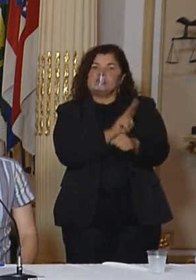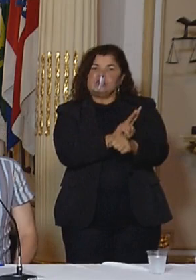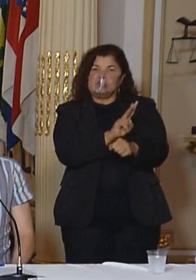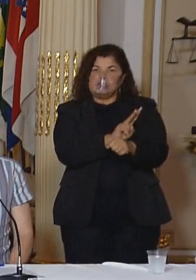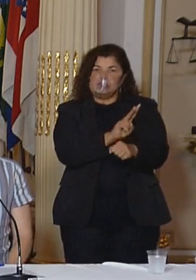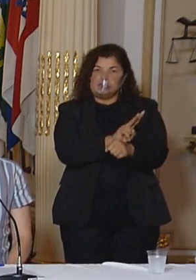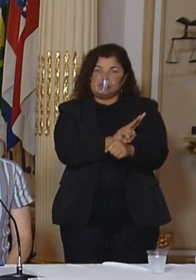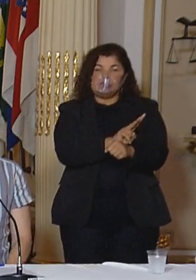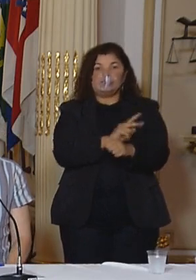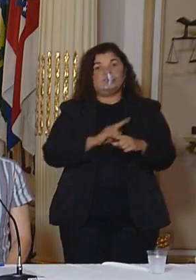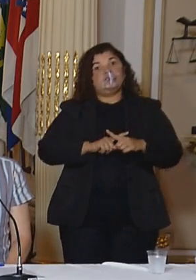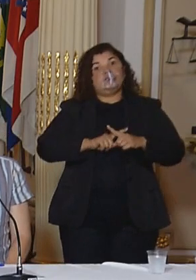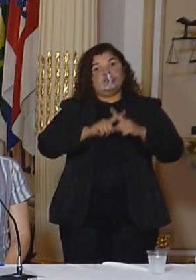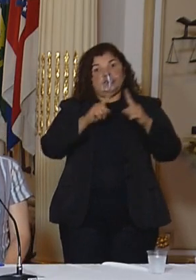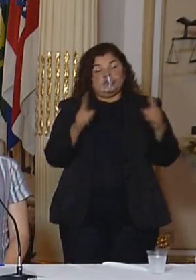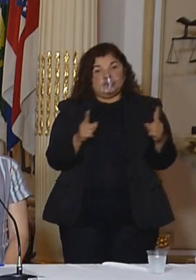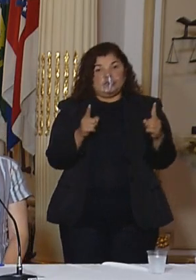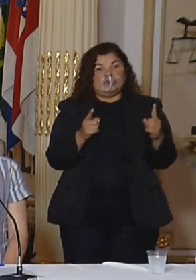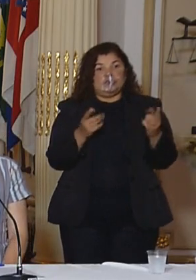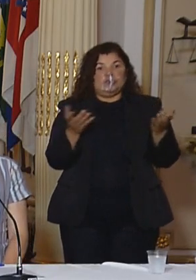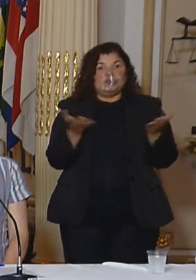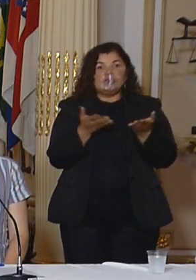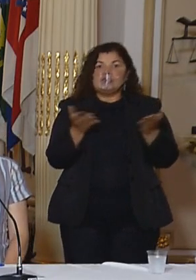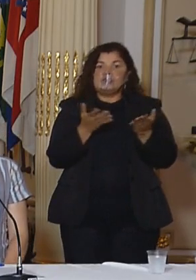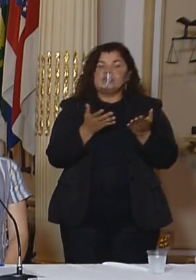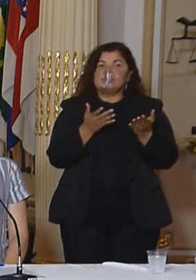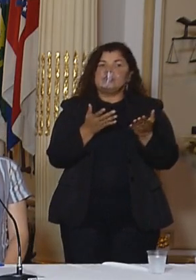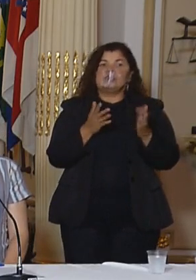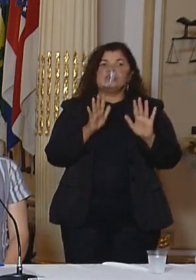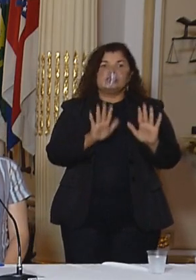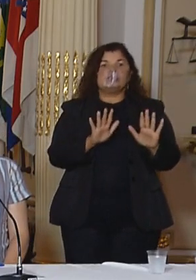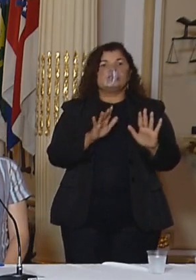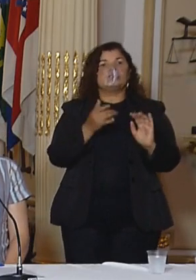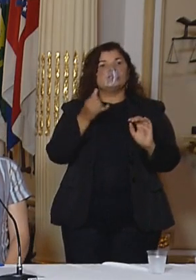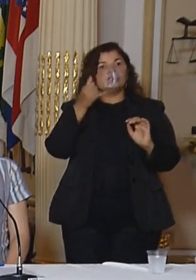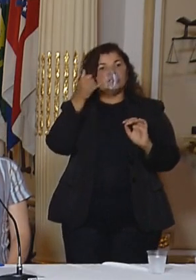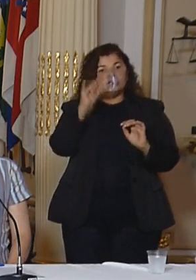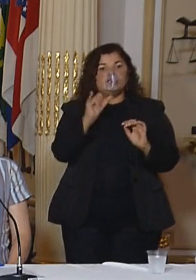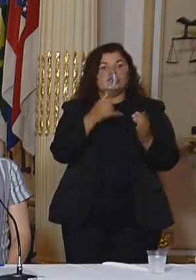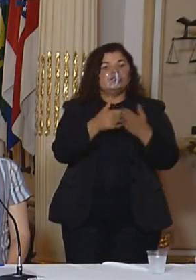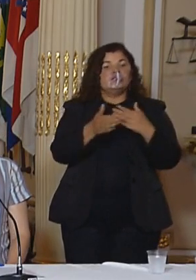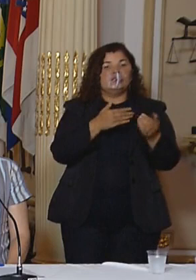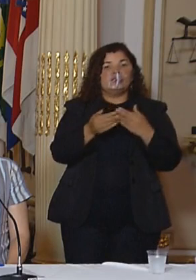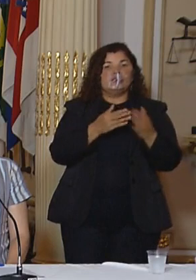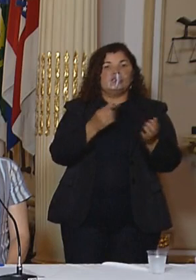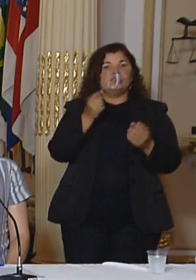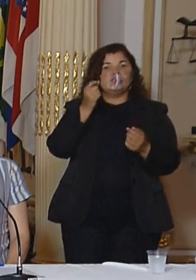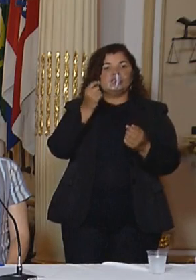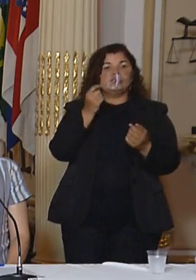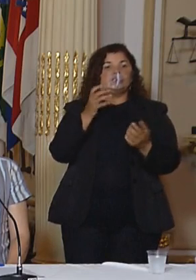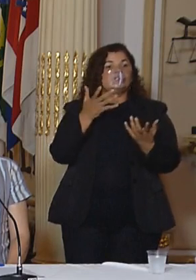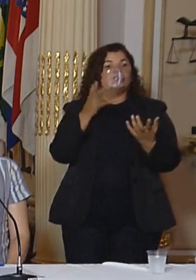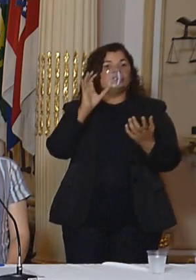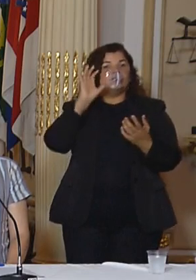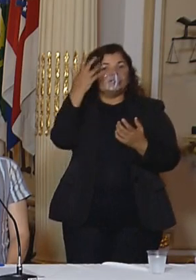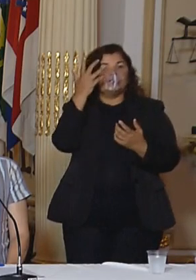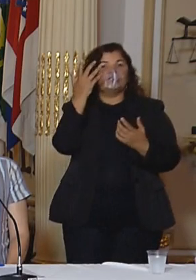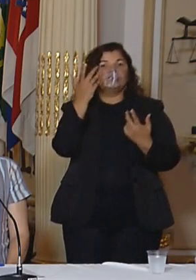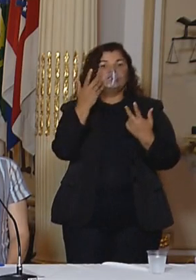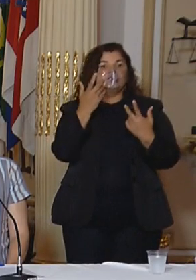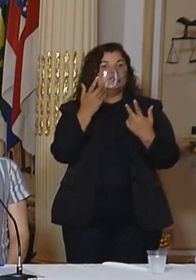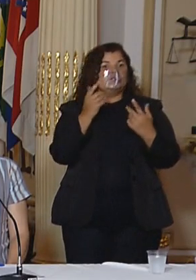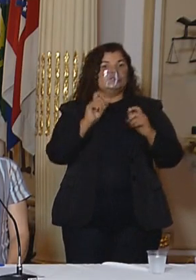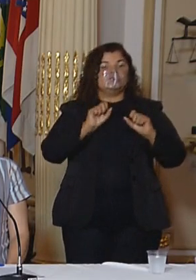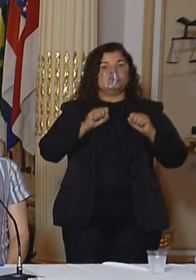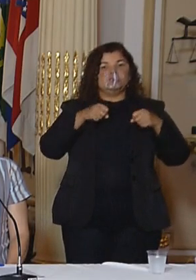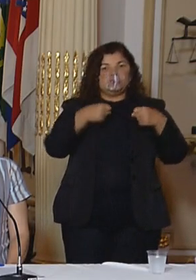momento, a gente quer dizer que consideramos precipitadas quaisquer medidas que sejam mais ousadas